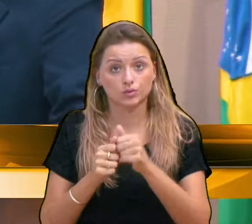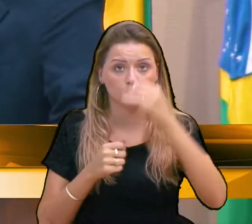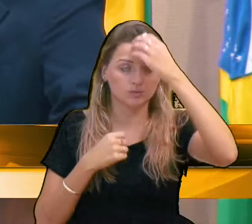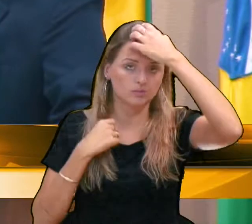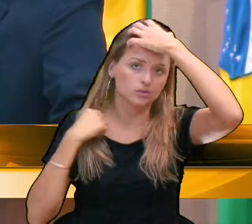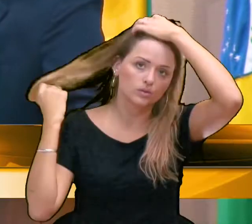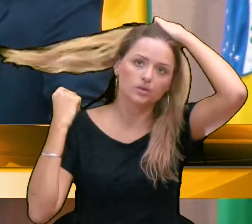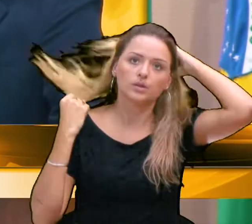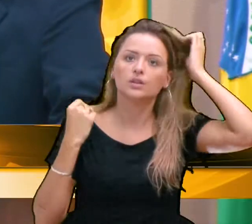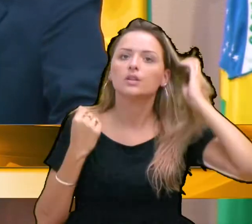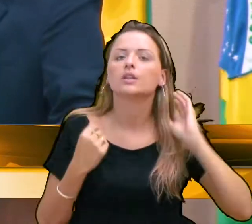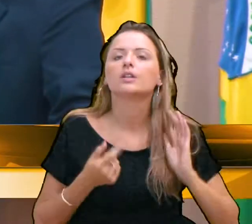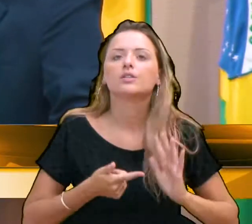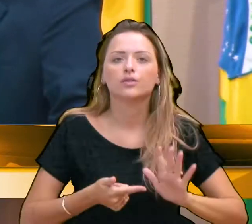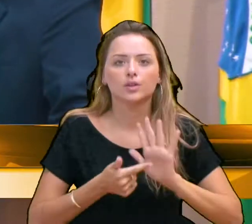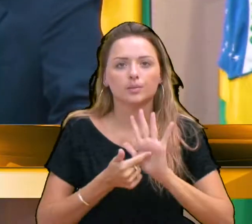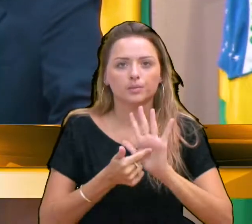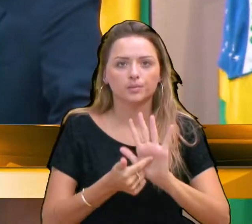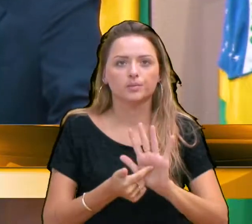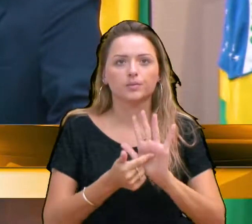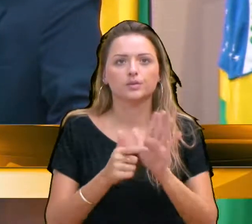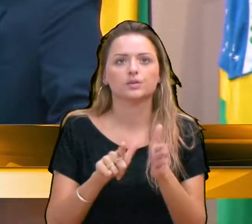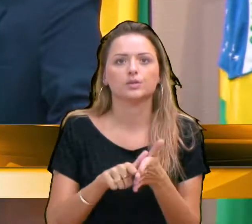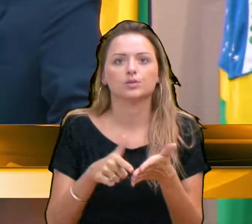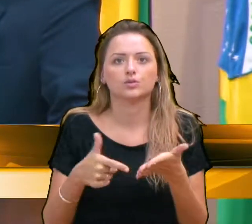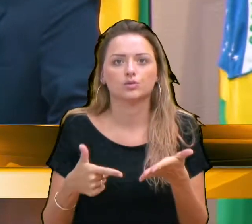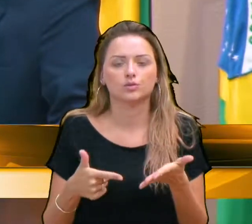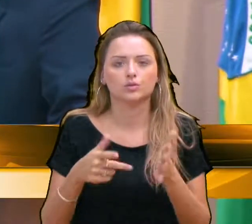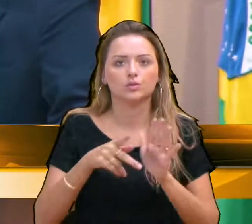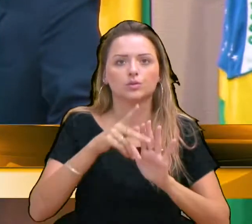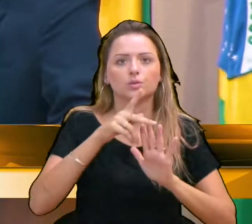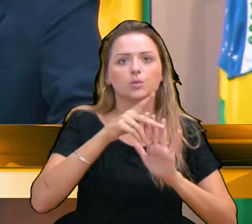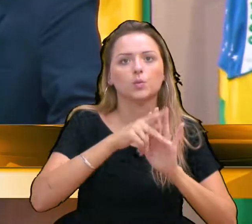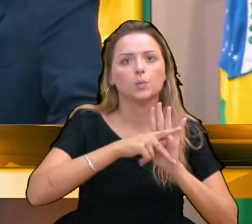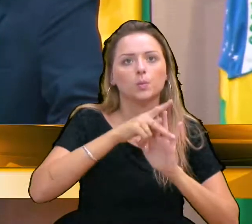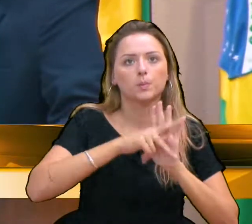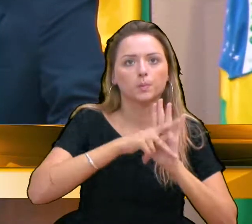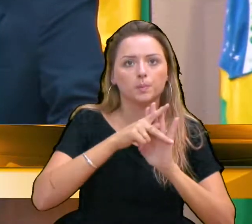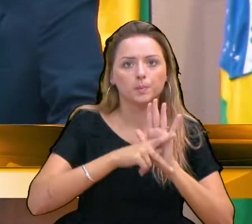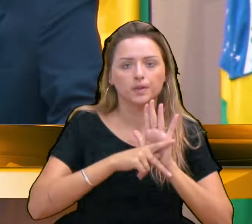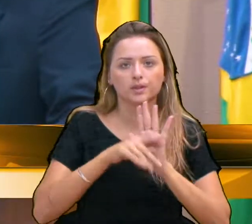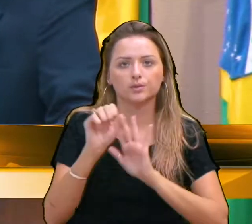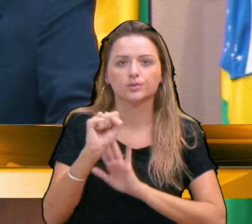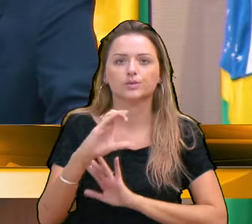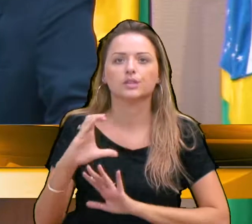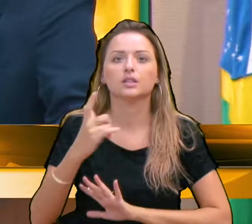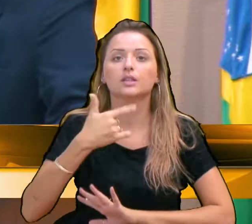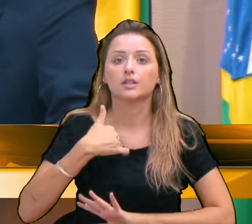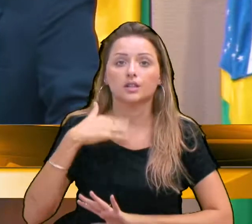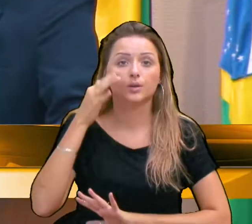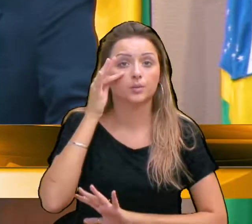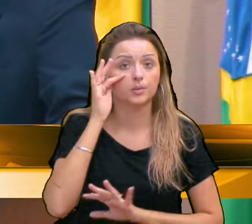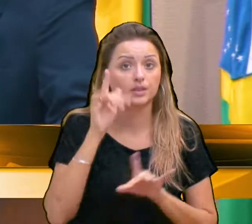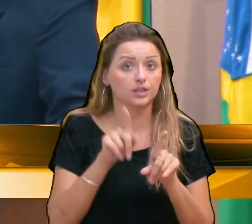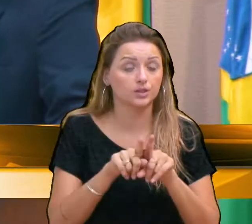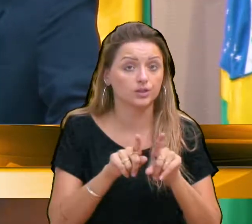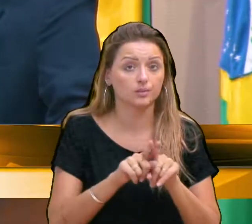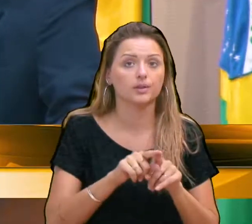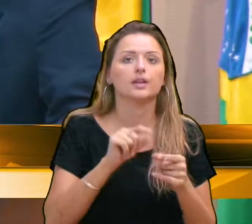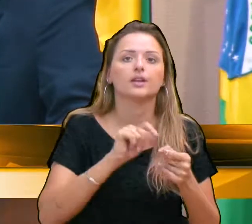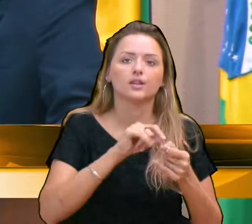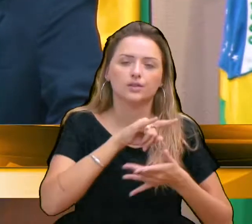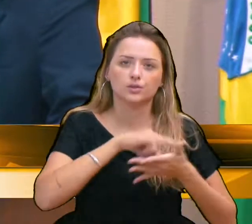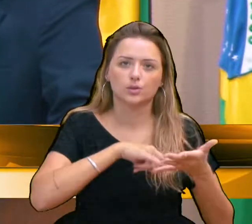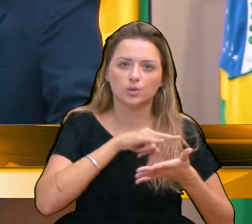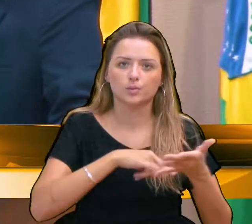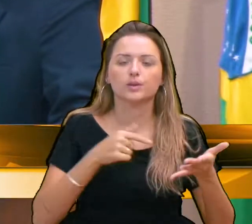apresentado numa audiência regional do Plano Nacional de Juventude em Santa Catarina, onde estive presente, li o documento, fiz parte da